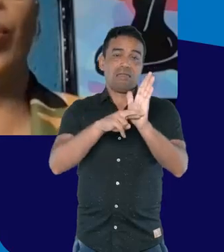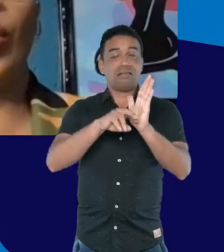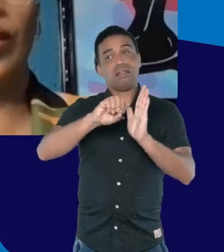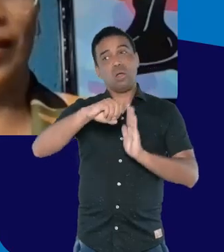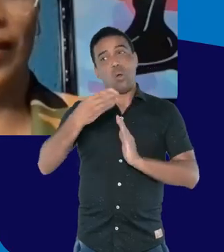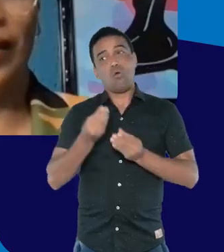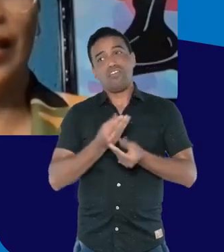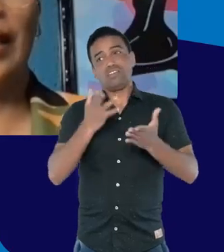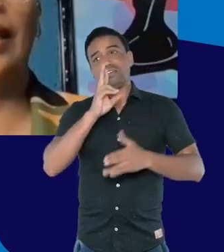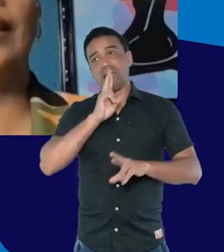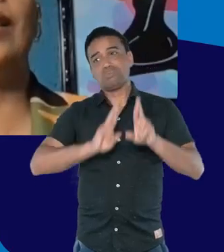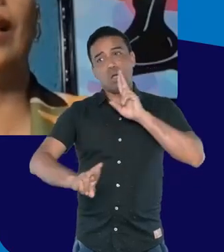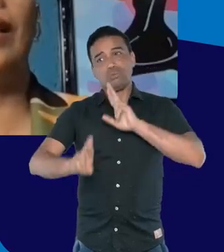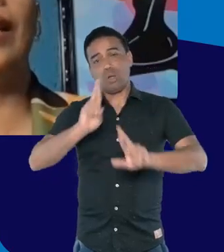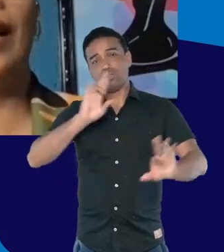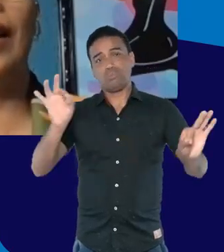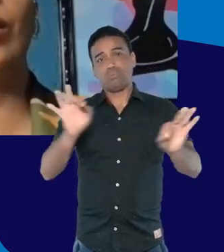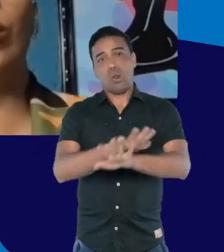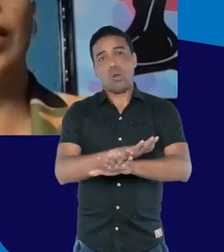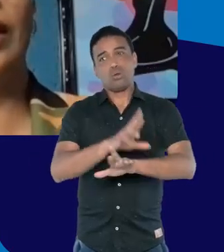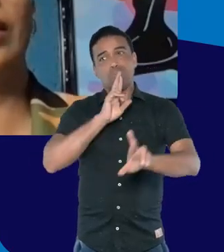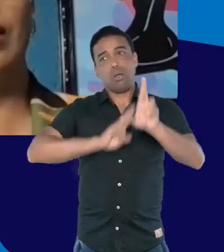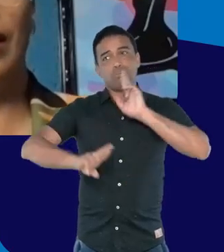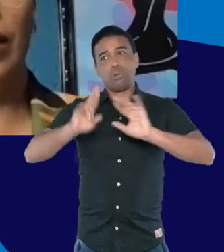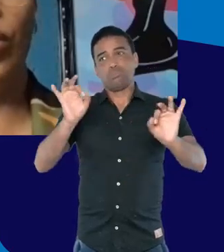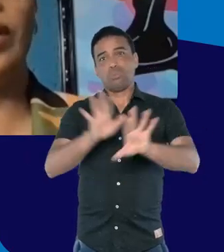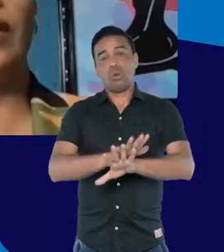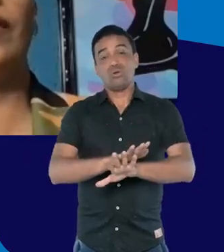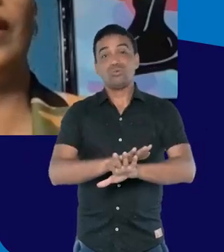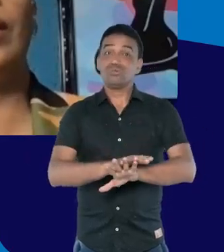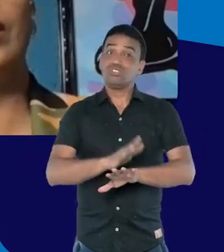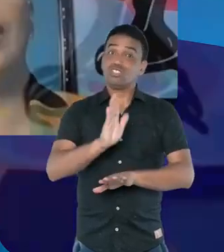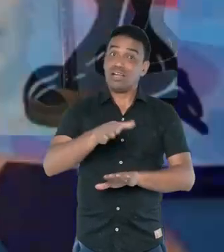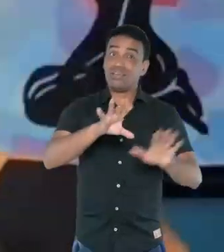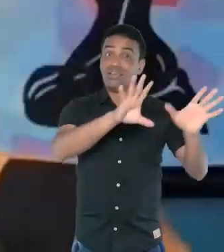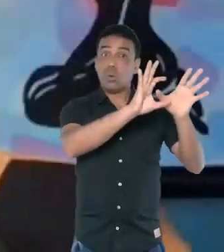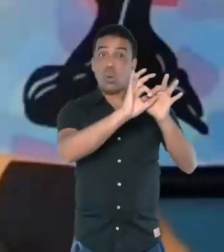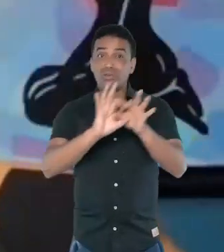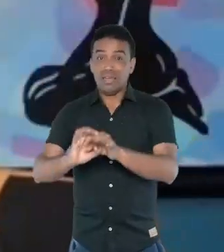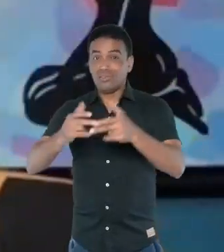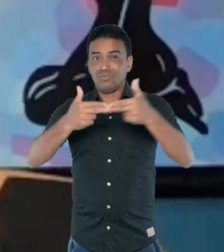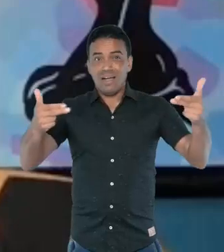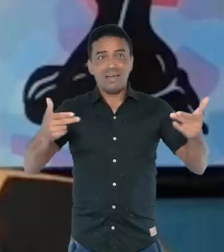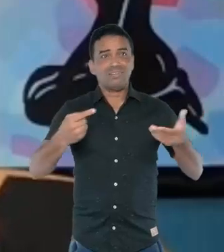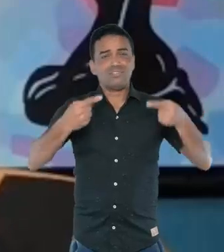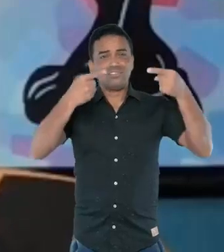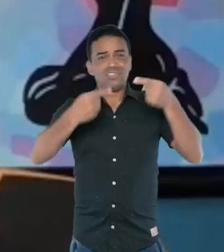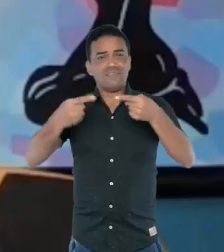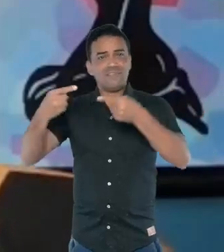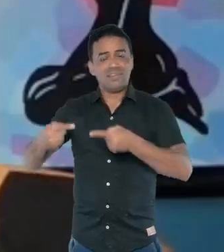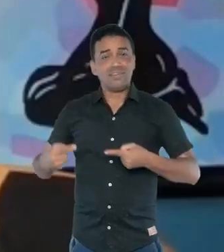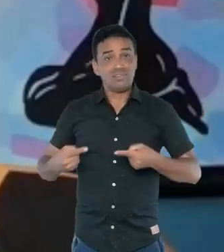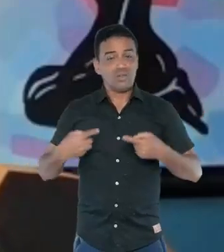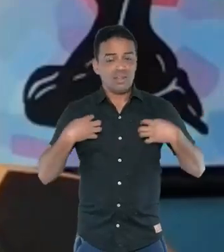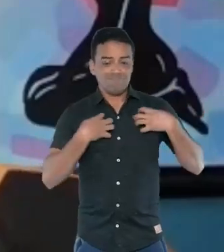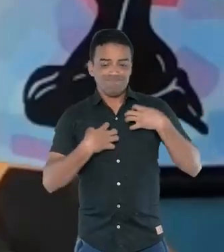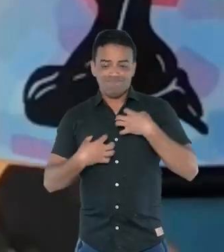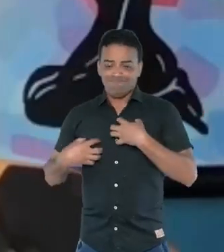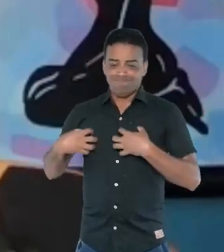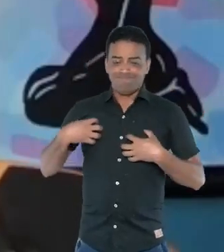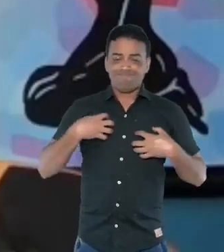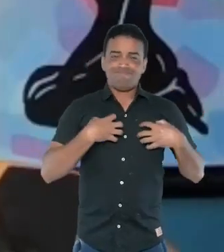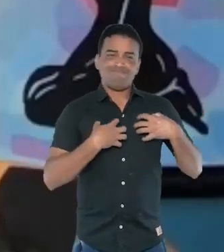muitas respostas, já que cada contexto tem seus desafios, e eu queria trazer mais